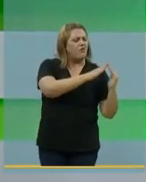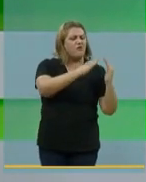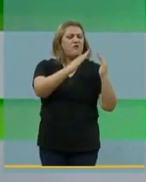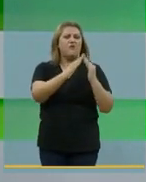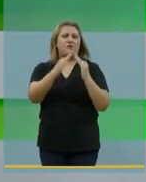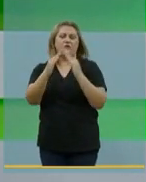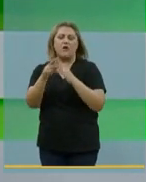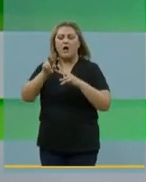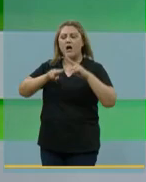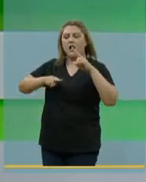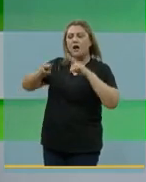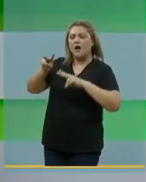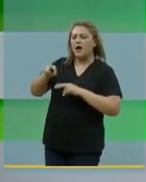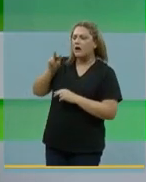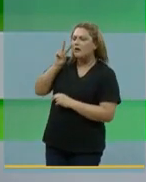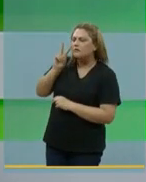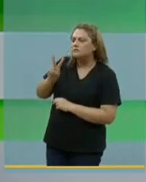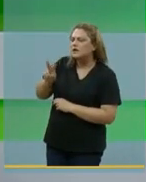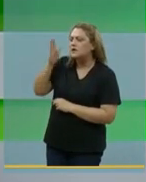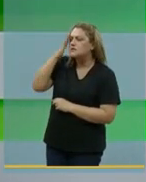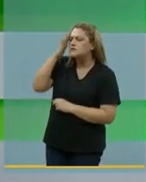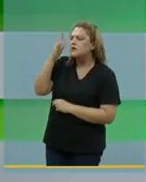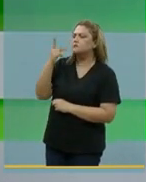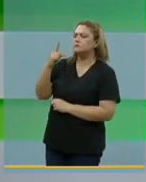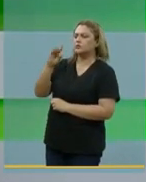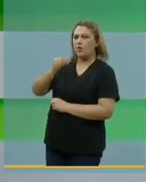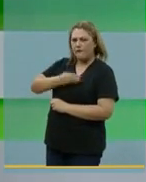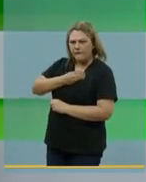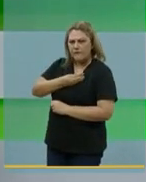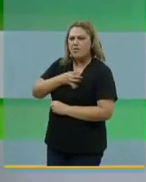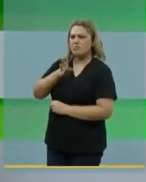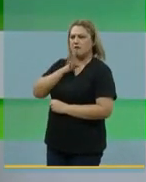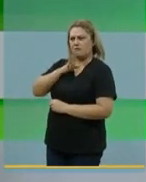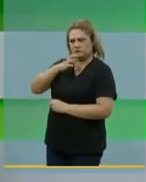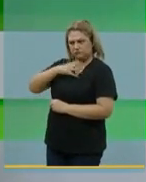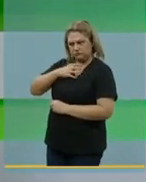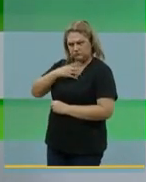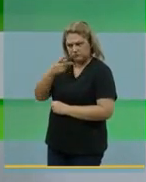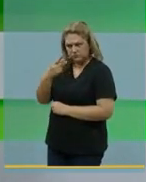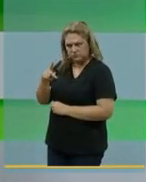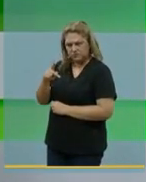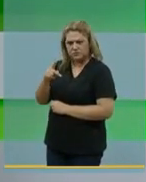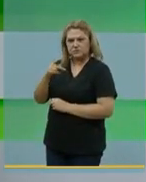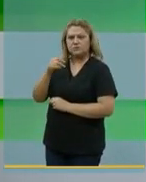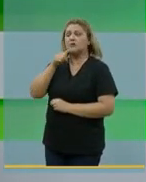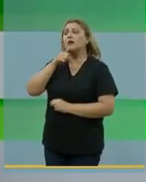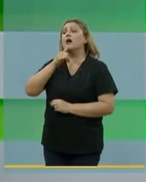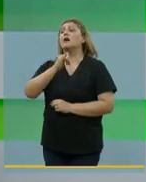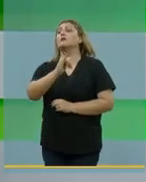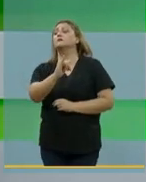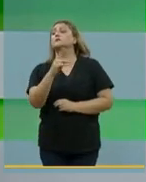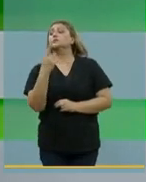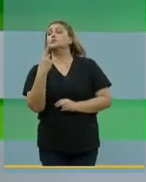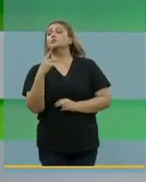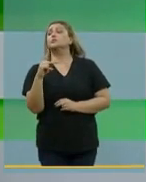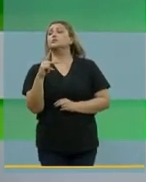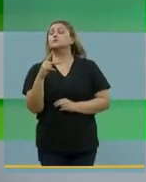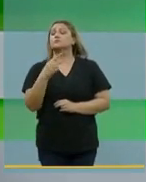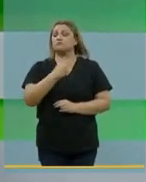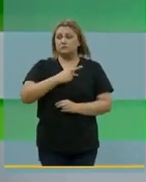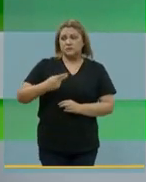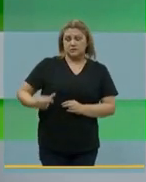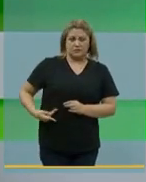acompanho teu mandato participa do seu mandato defendendo o voto facultativo rota direito